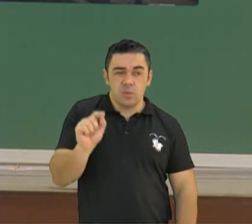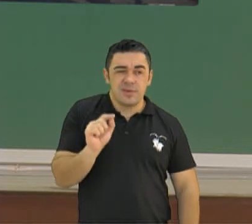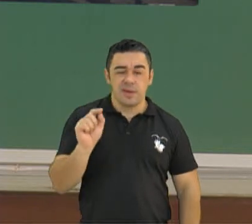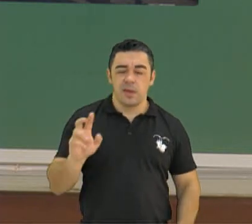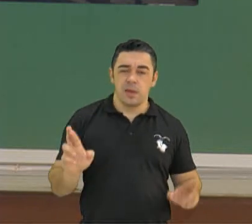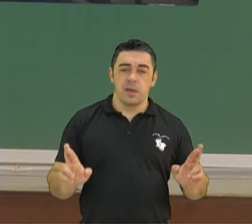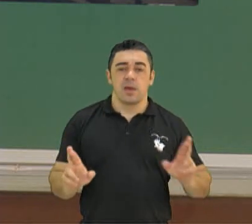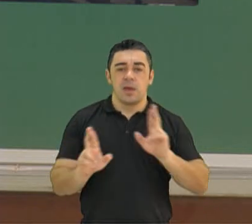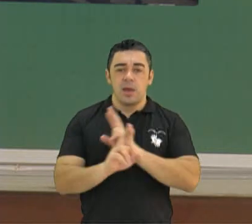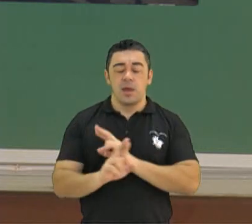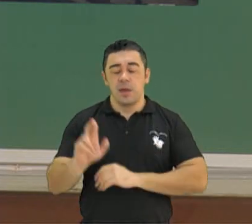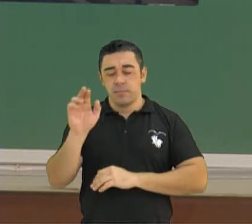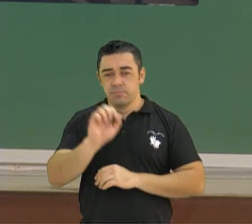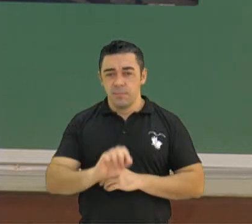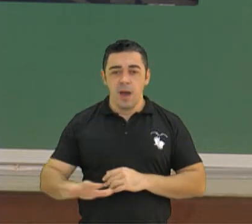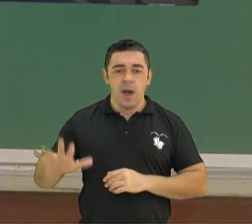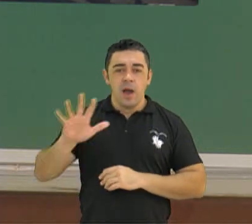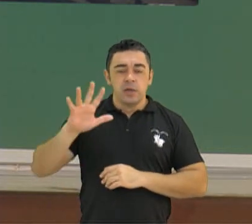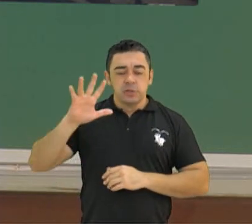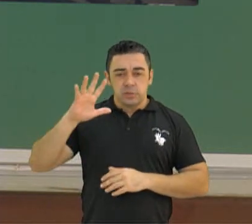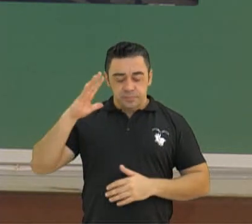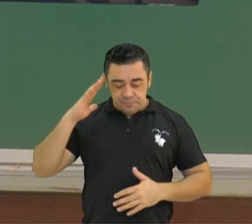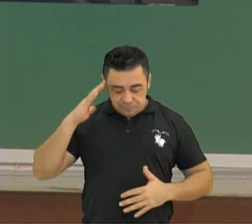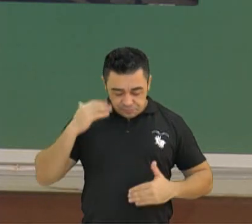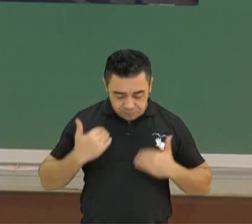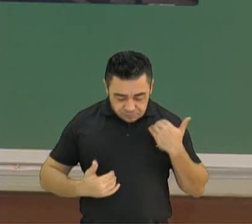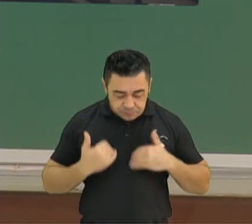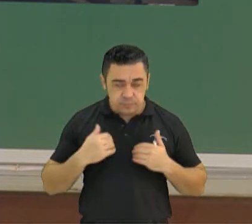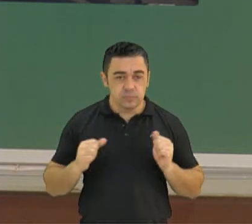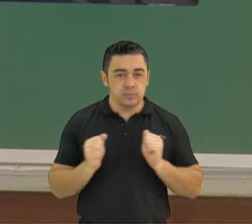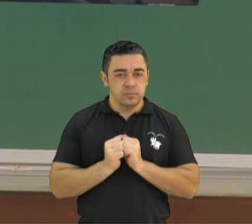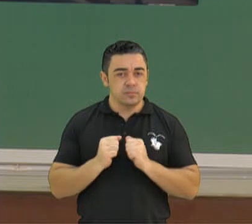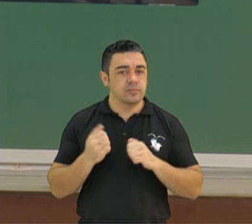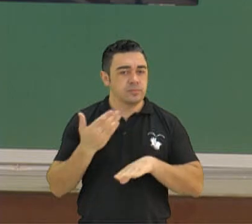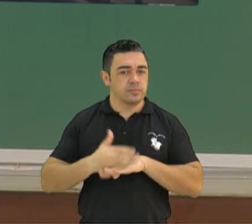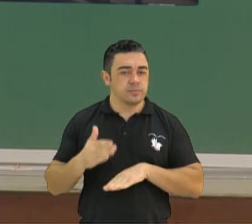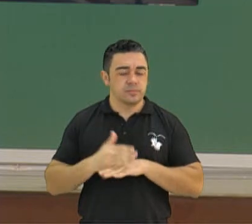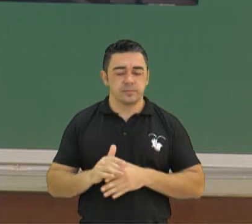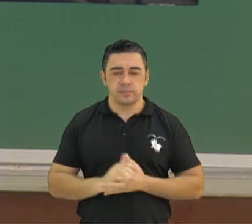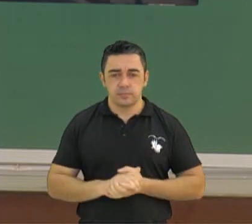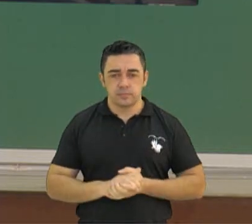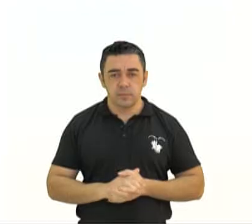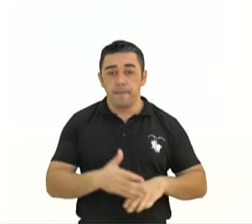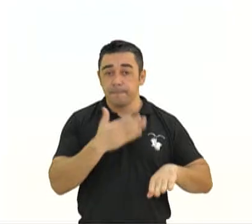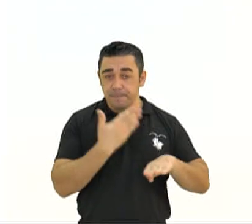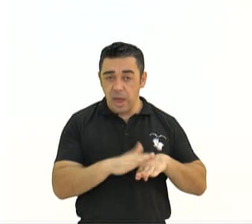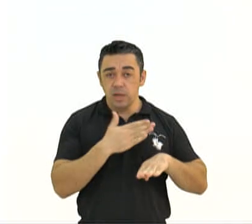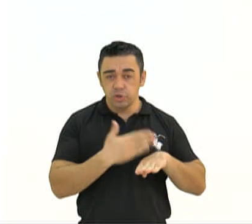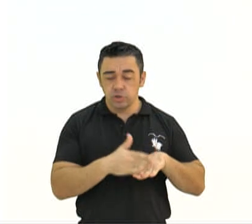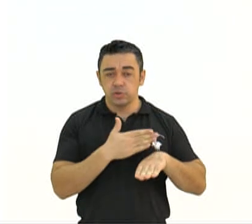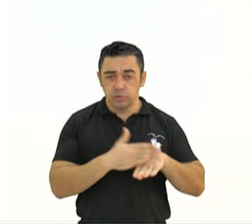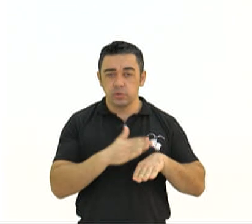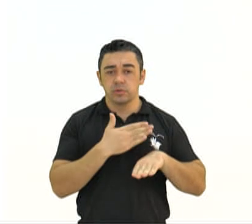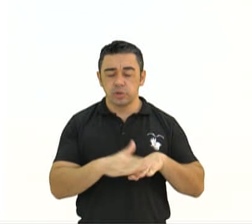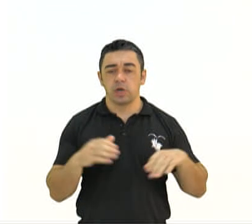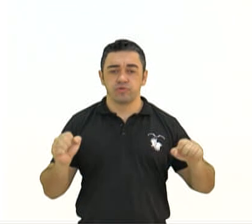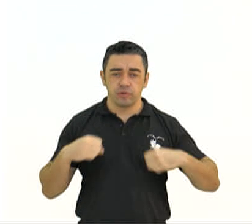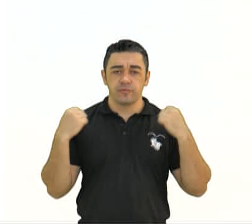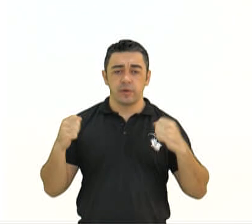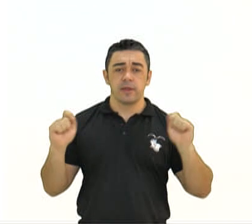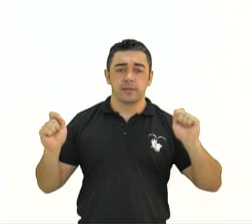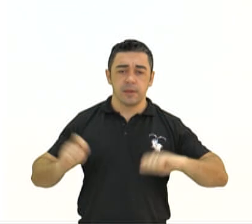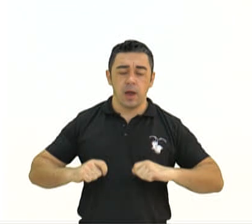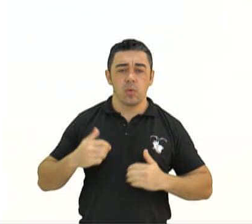a relação entre a imagem corporal e a atividade física. Me acompanhe. A prática de atividade física constitui um caminho possível para